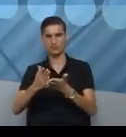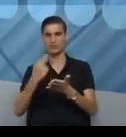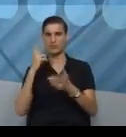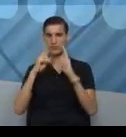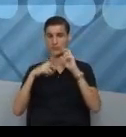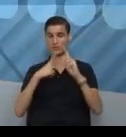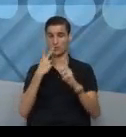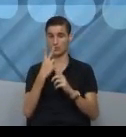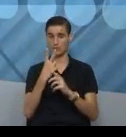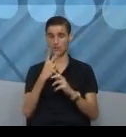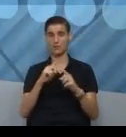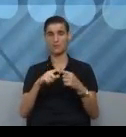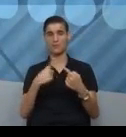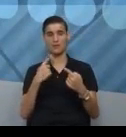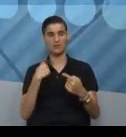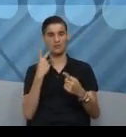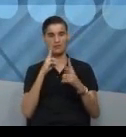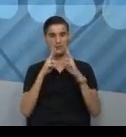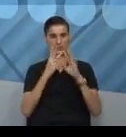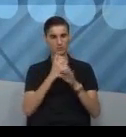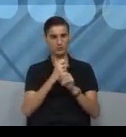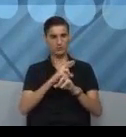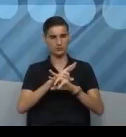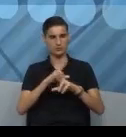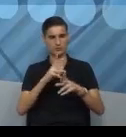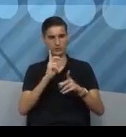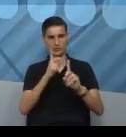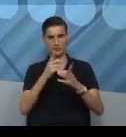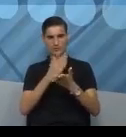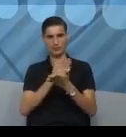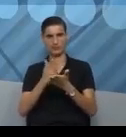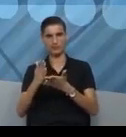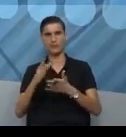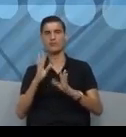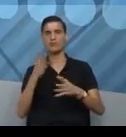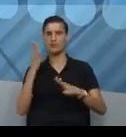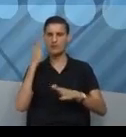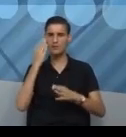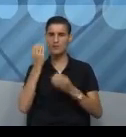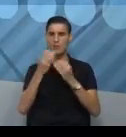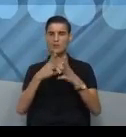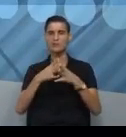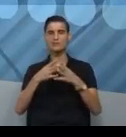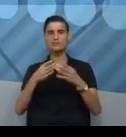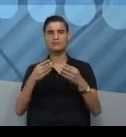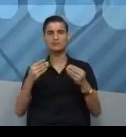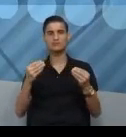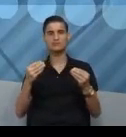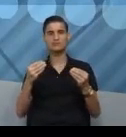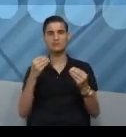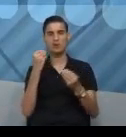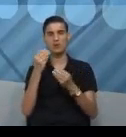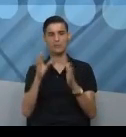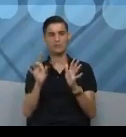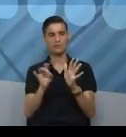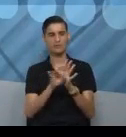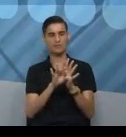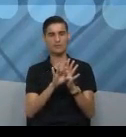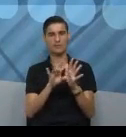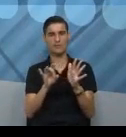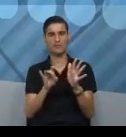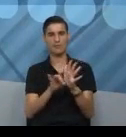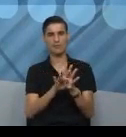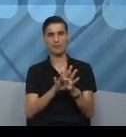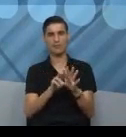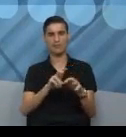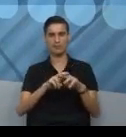teve duas, só que essas equações diferenciais ordinárias, a gente já sabe a solução delas, como que se comporta aquela solução,